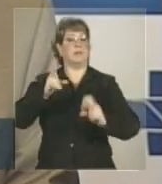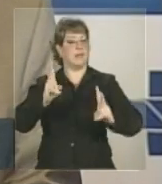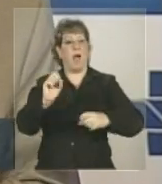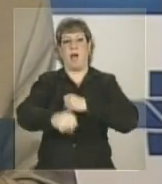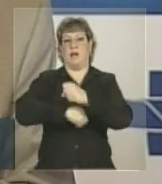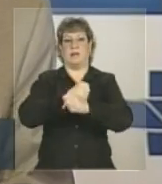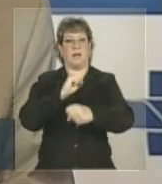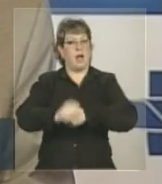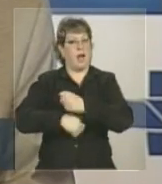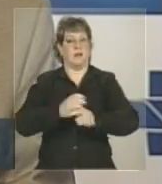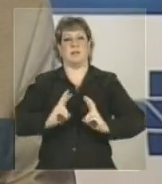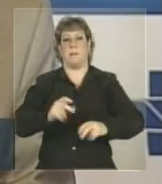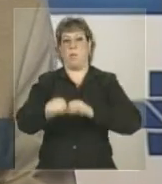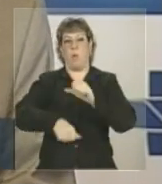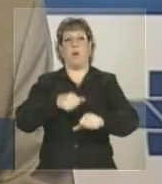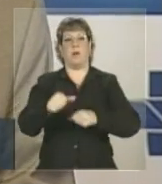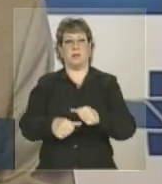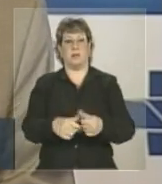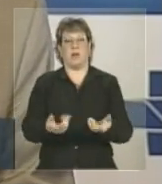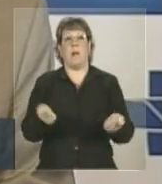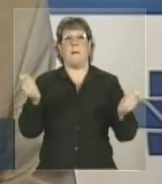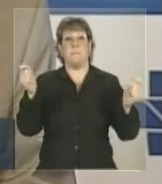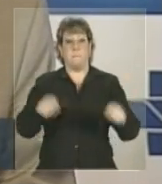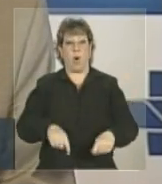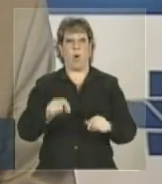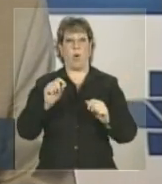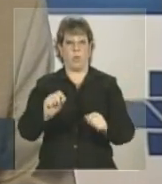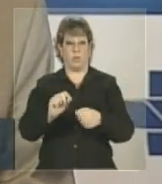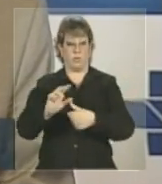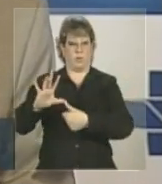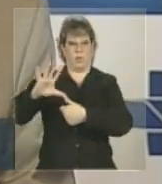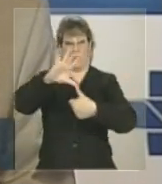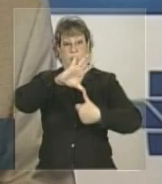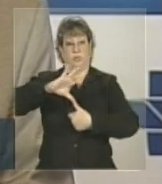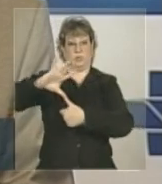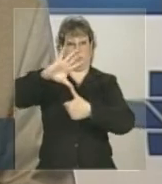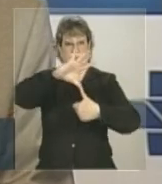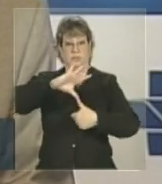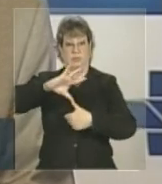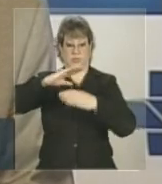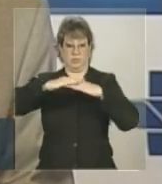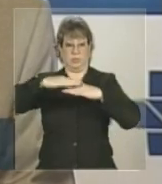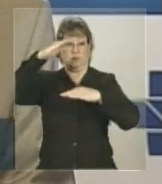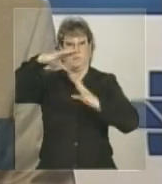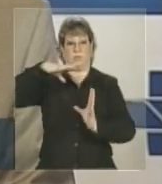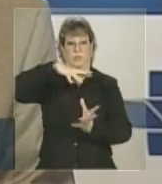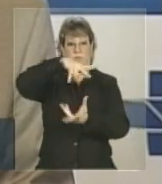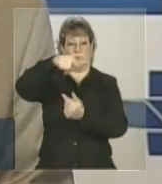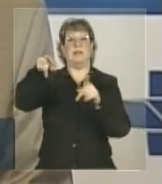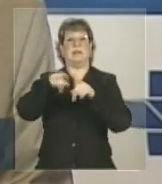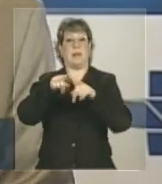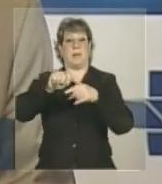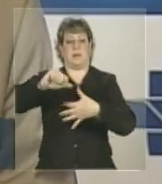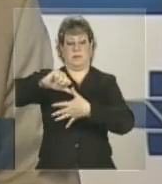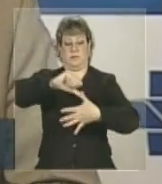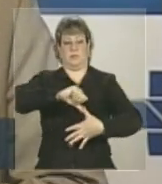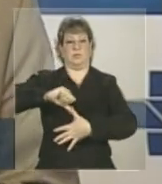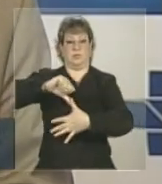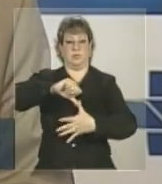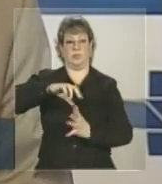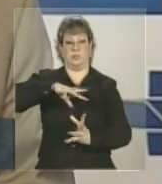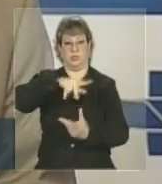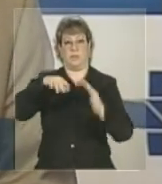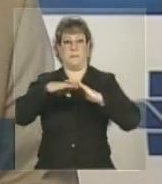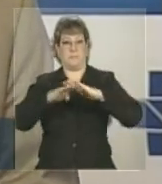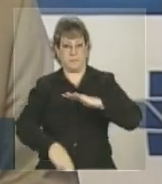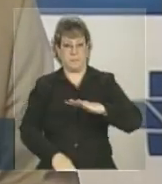anos, e pode mudar do hemisfério norte, os países que estão acima da linha do Equador, para os países do hemisfério sul.